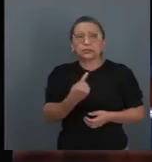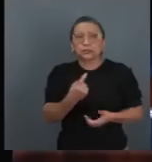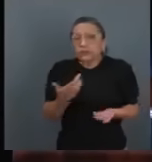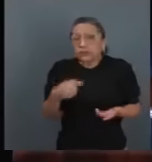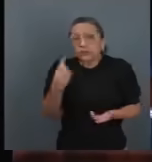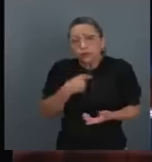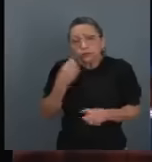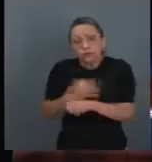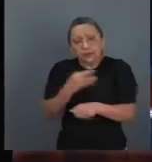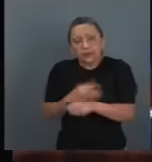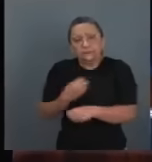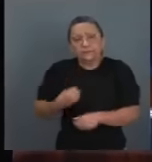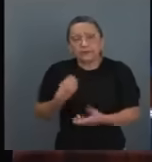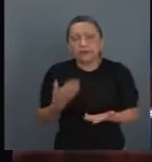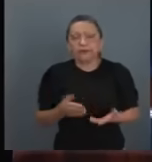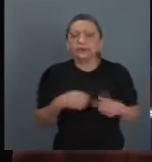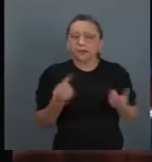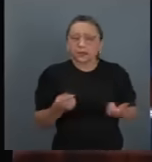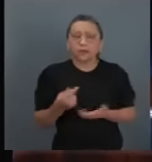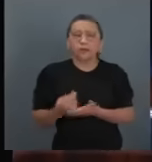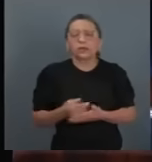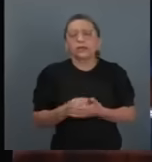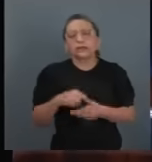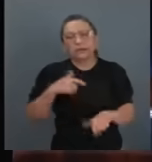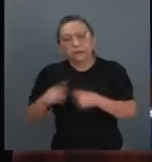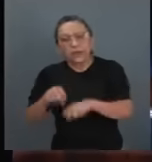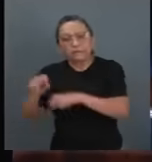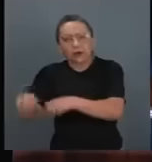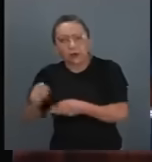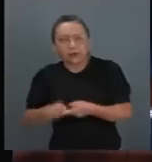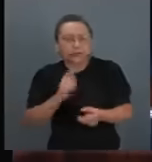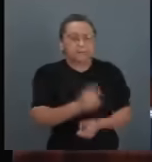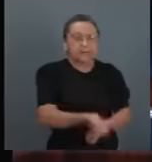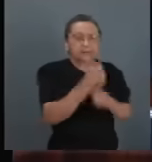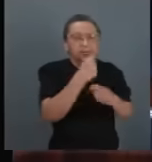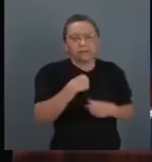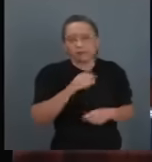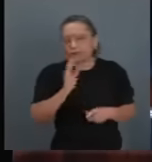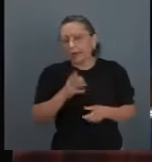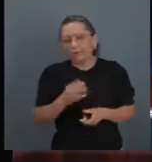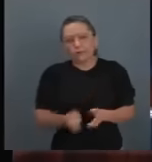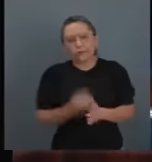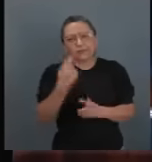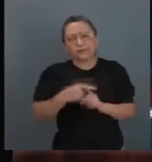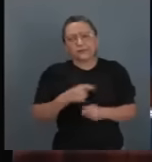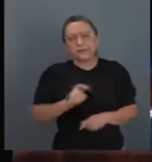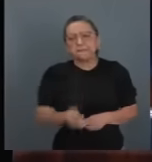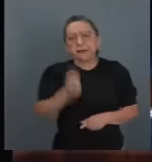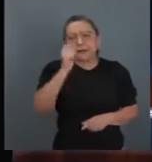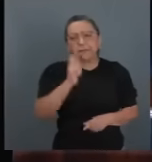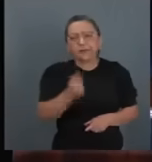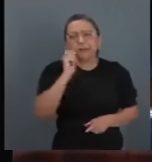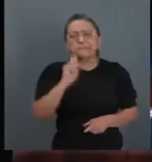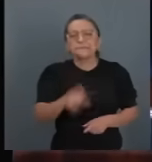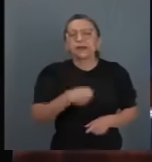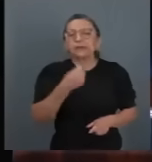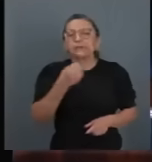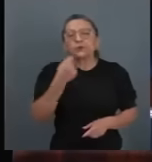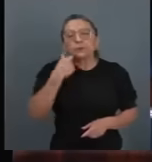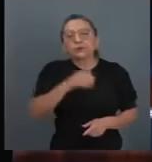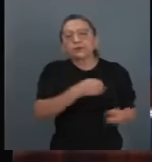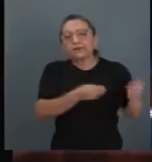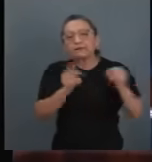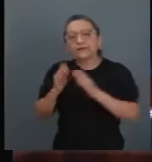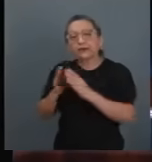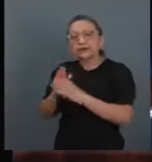viver, né? Então, plantávamos, pescávamos. Eu era pescador, viu? Com o anzolzinho lá, eu pegava muito peixe que eu levava para casa